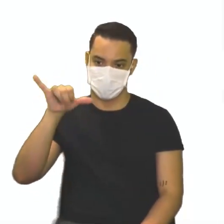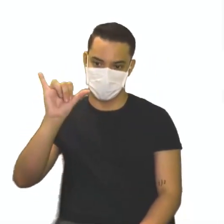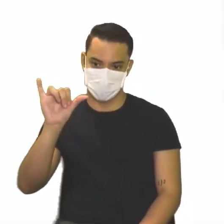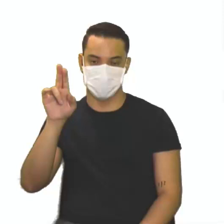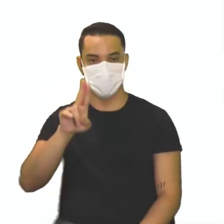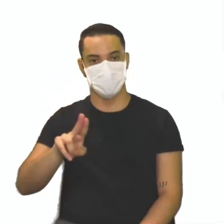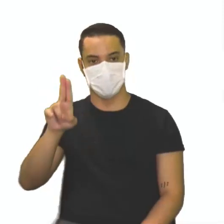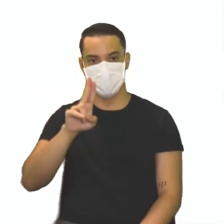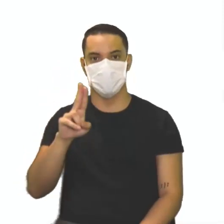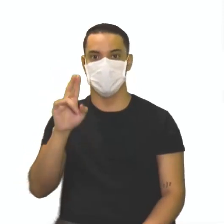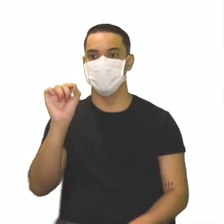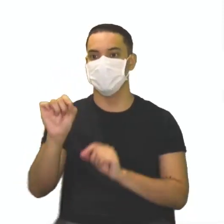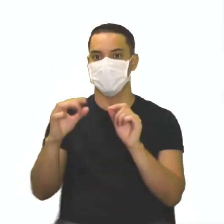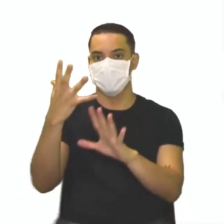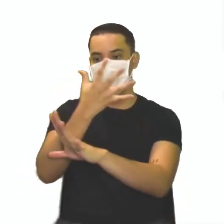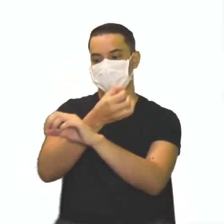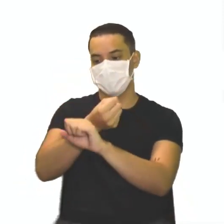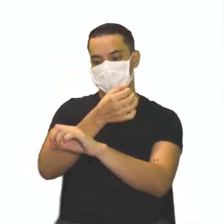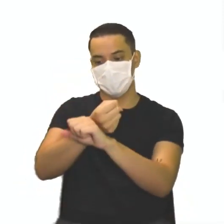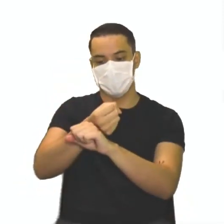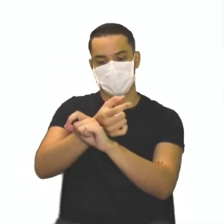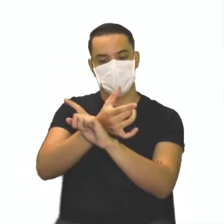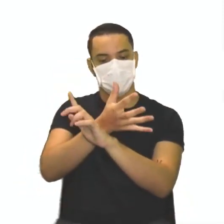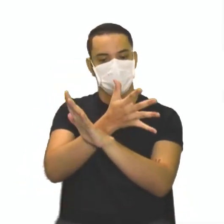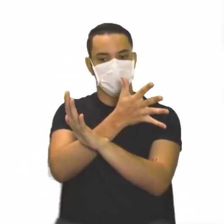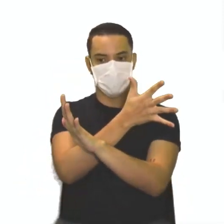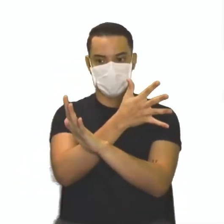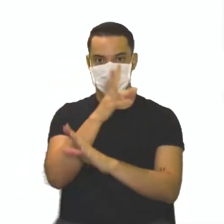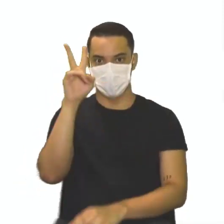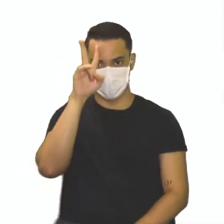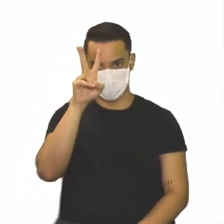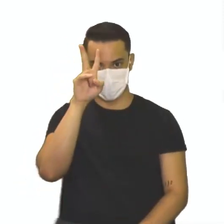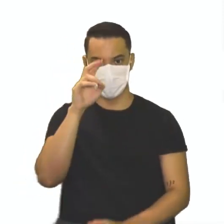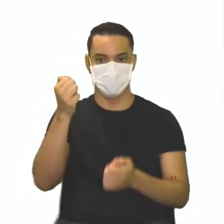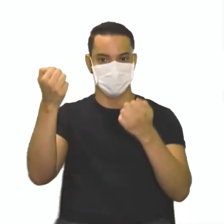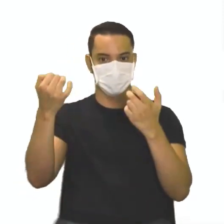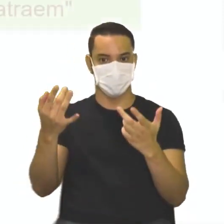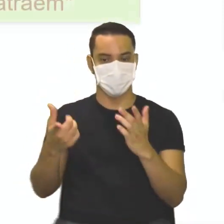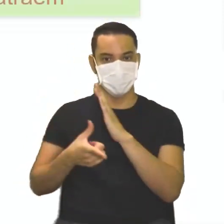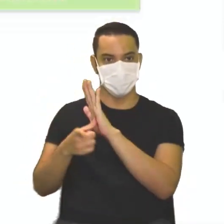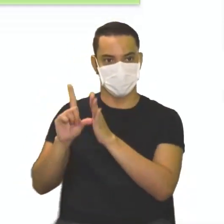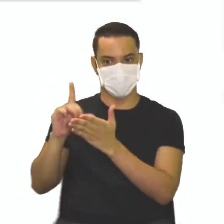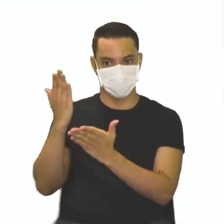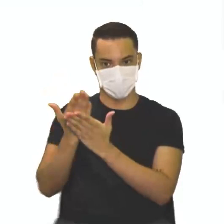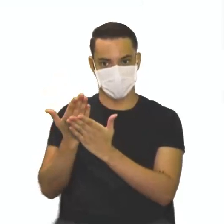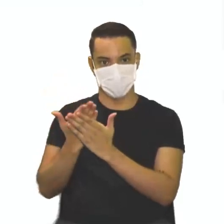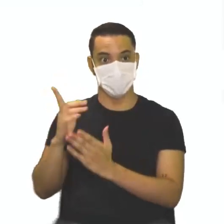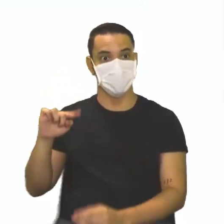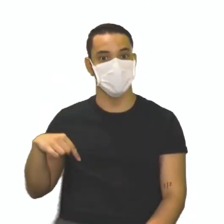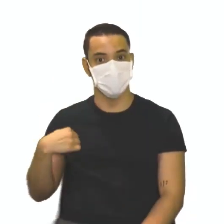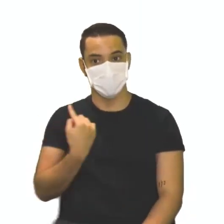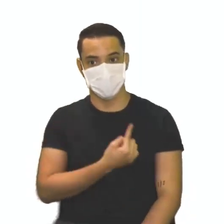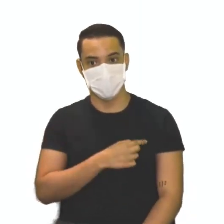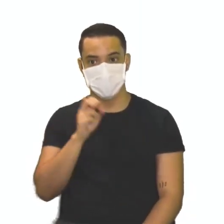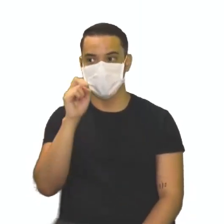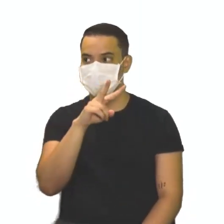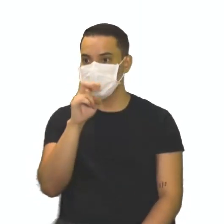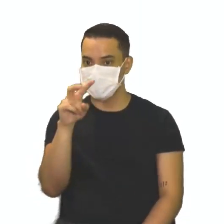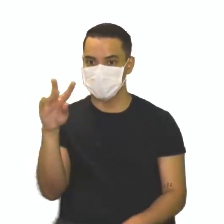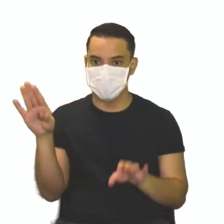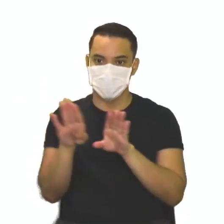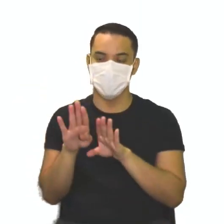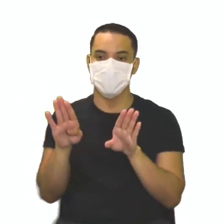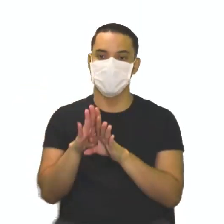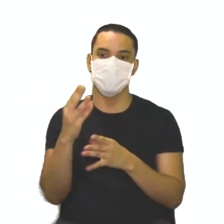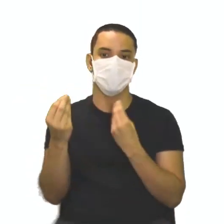questão da atração e da repulsão eletrostática, certo? Bom, nós vimos que cargas